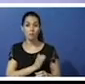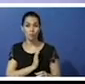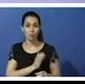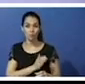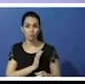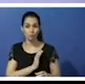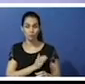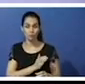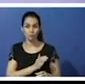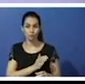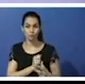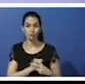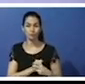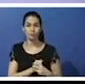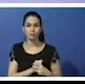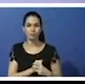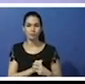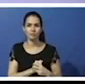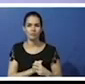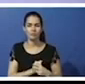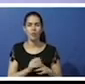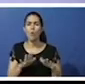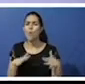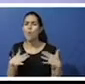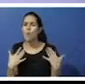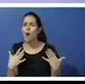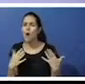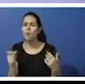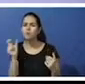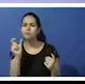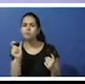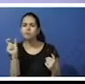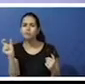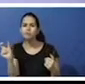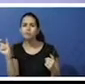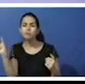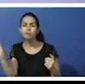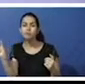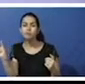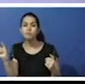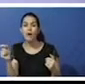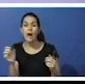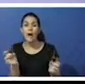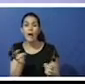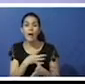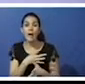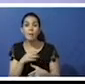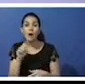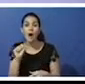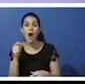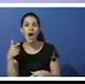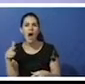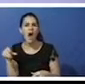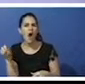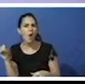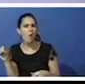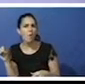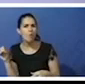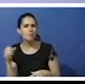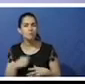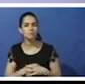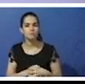coração. Qual dessas 3 figuras aqui termina como coração?